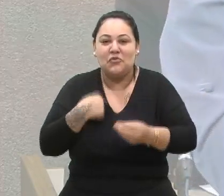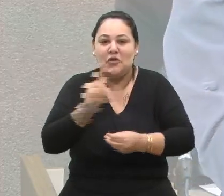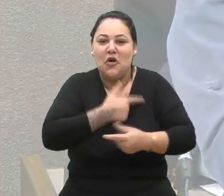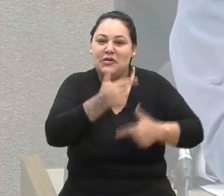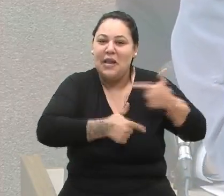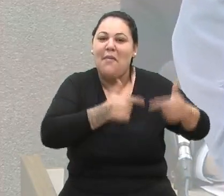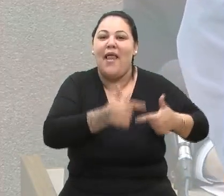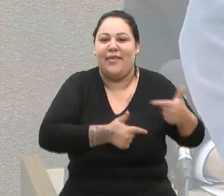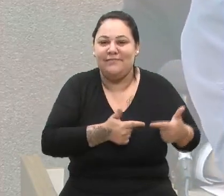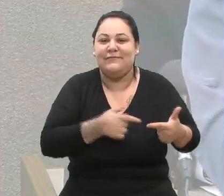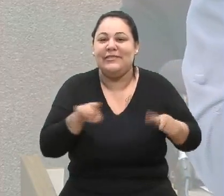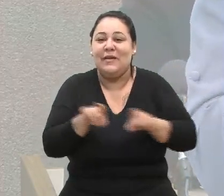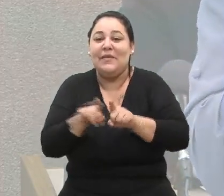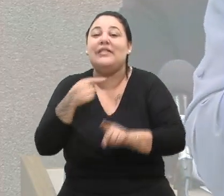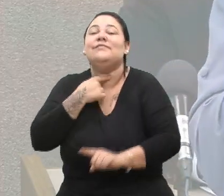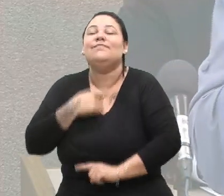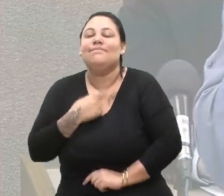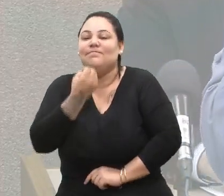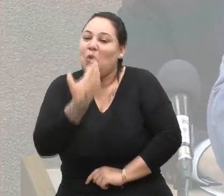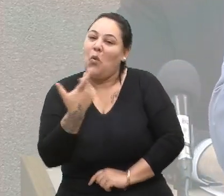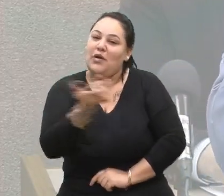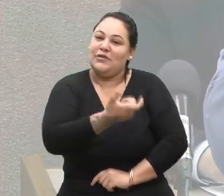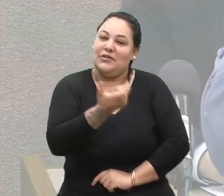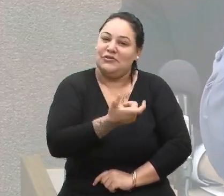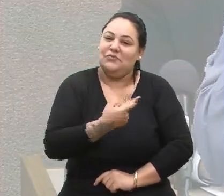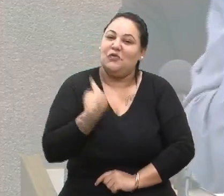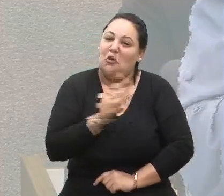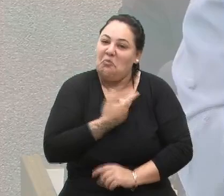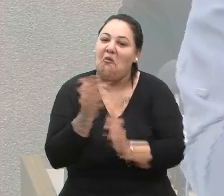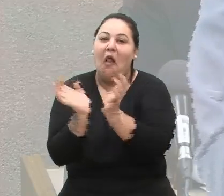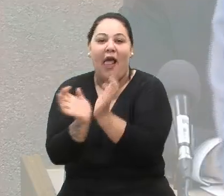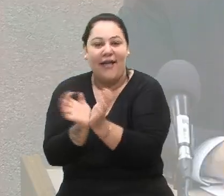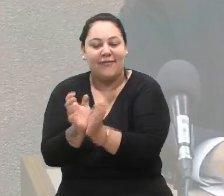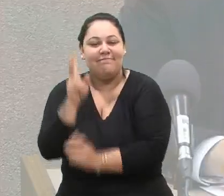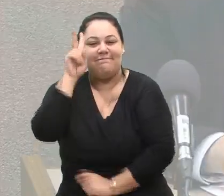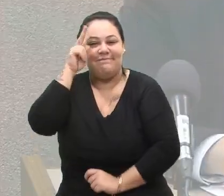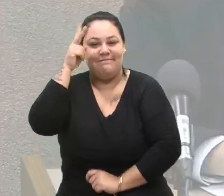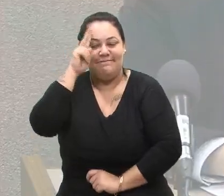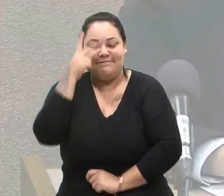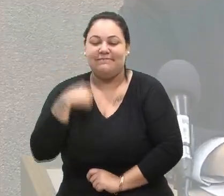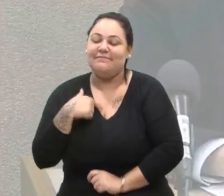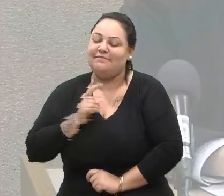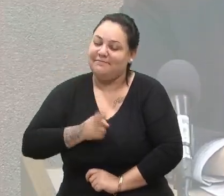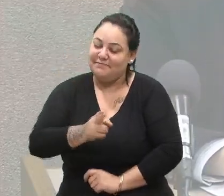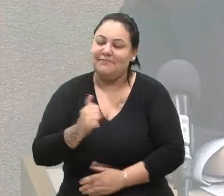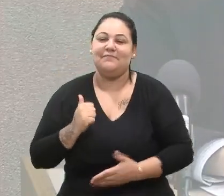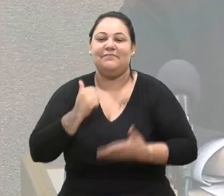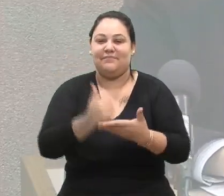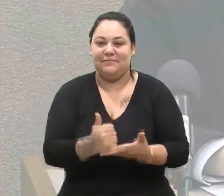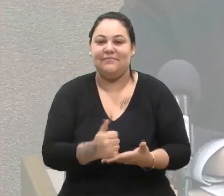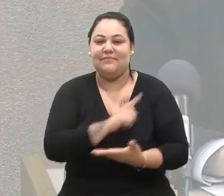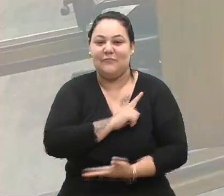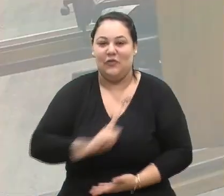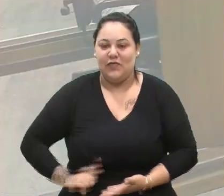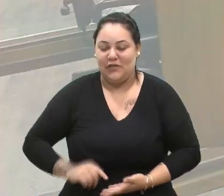desejar uma boa sorte ao nosso colega Velocino, que certamente também vai contribuir muito para o governo.